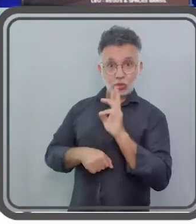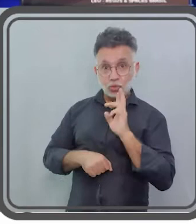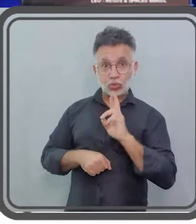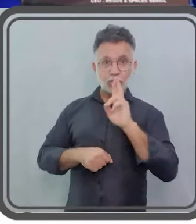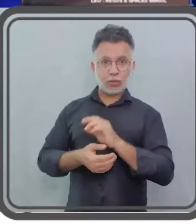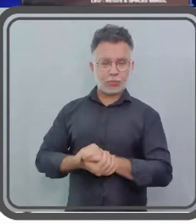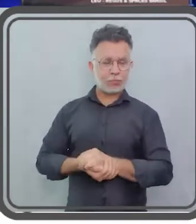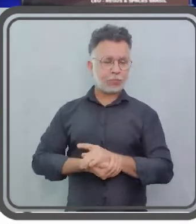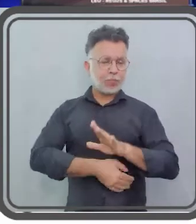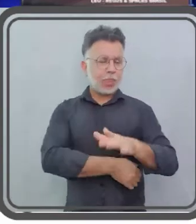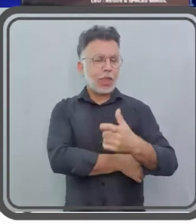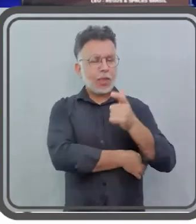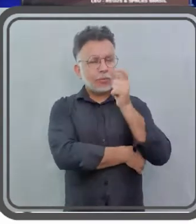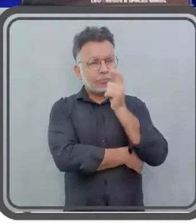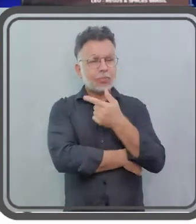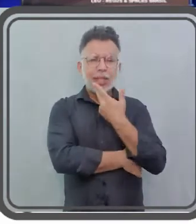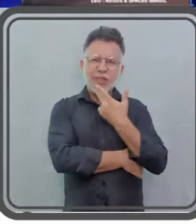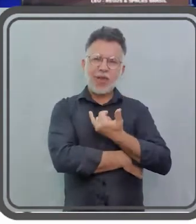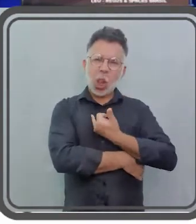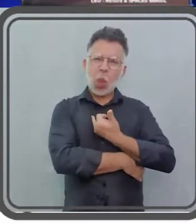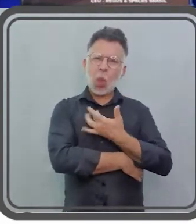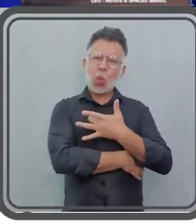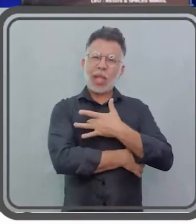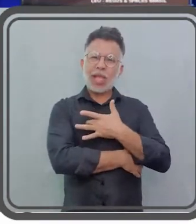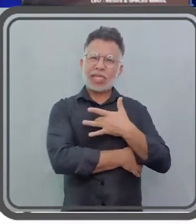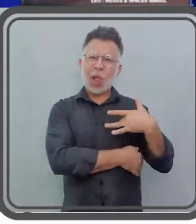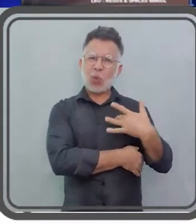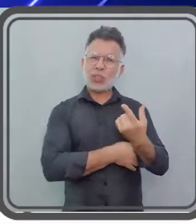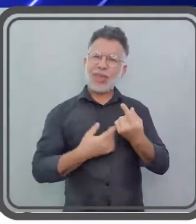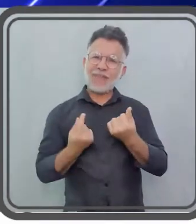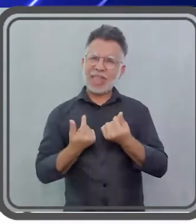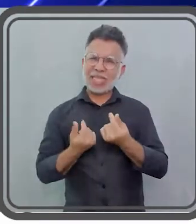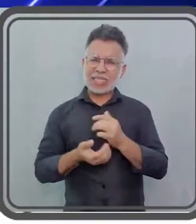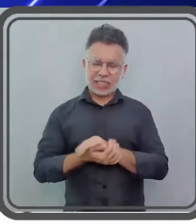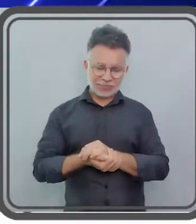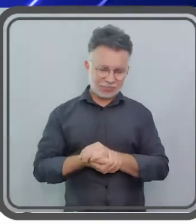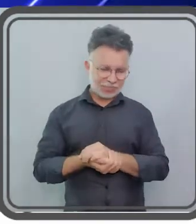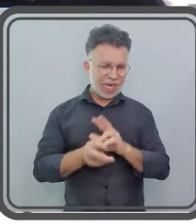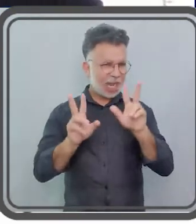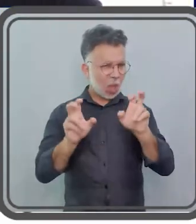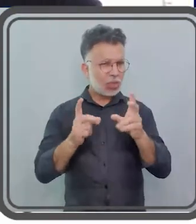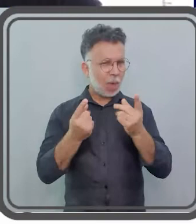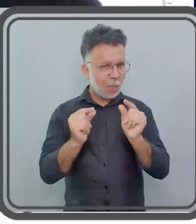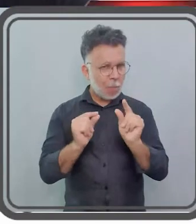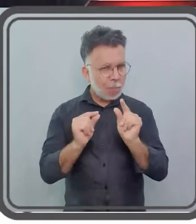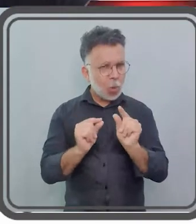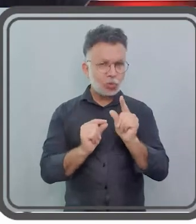chamou a atenção que você falou de saúde financeira, que é um tema um pouco tabu para as